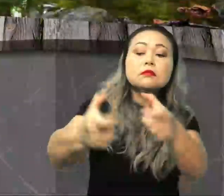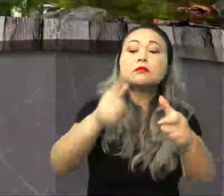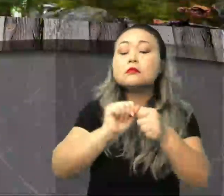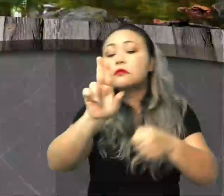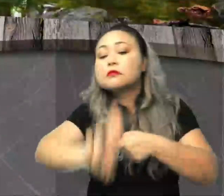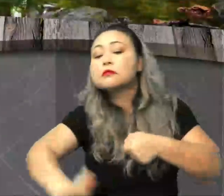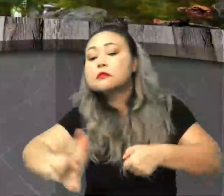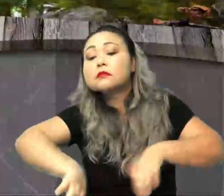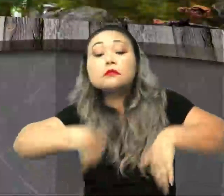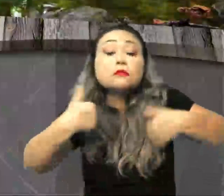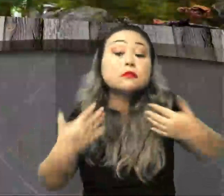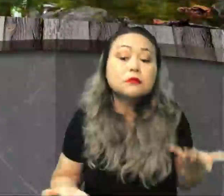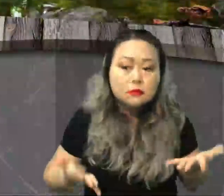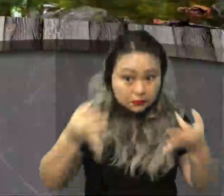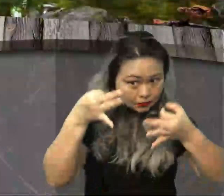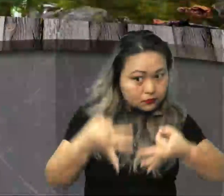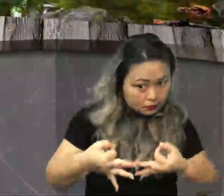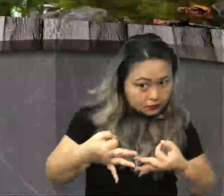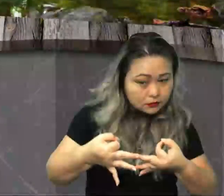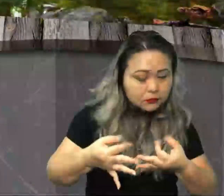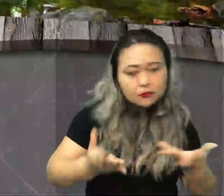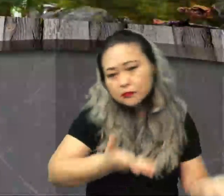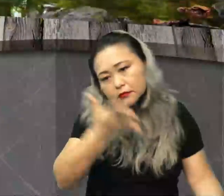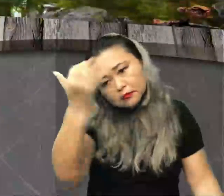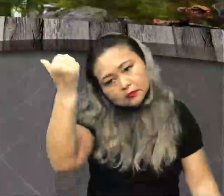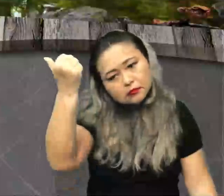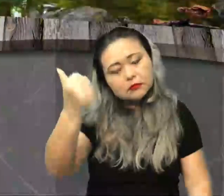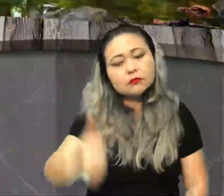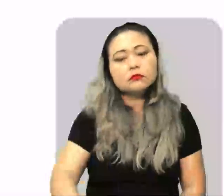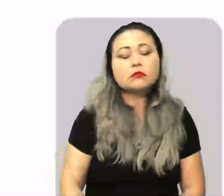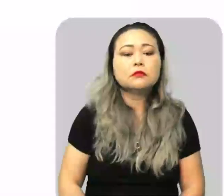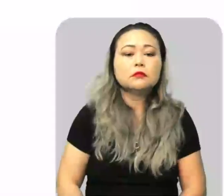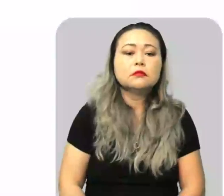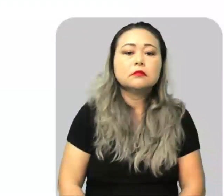sua utilização, tá certo? Então vamos seguindo.